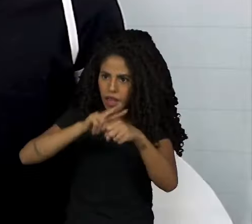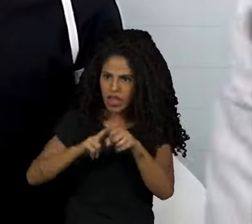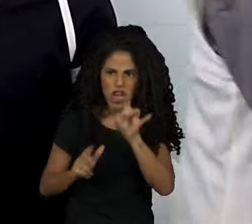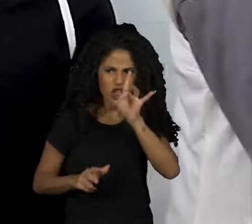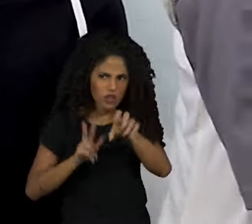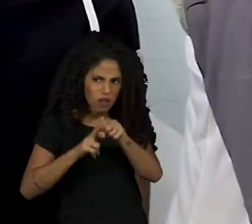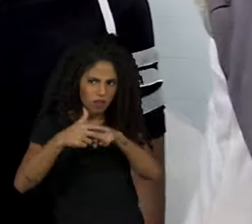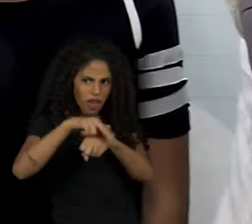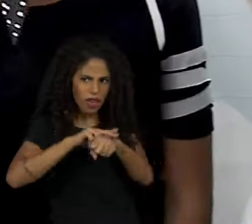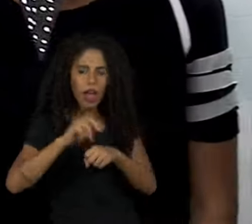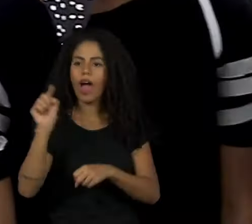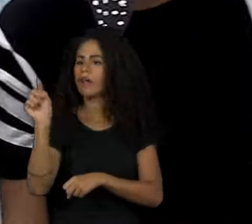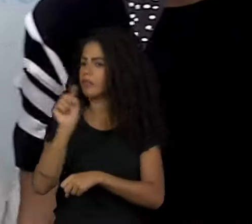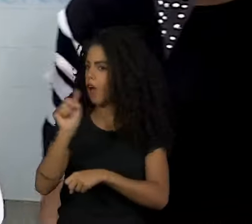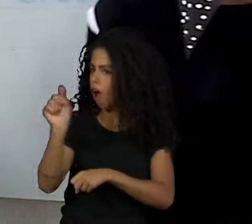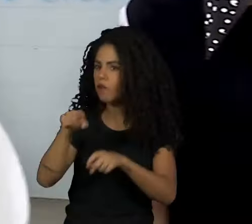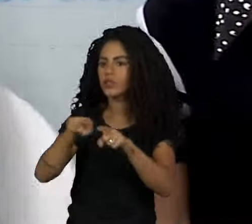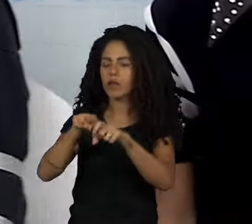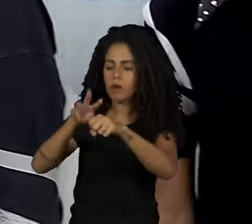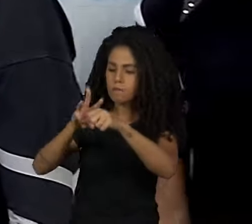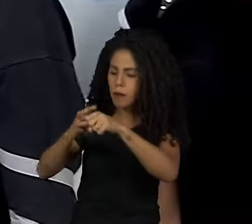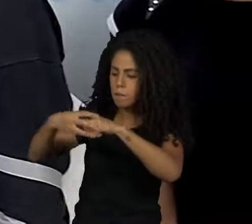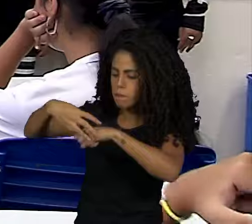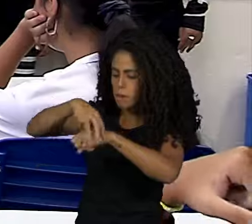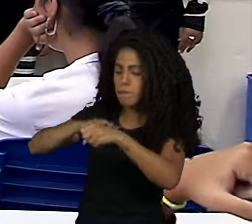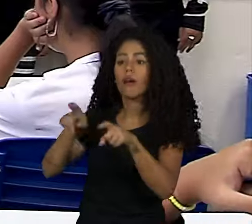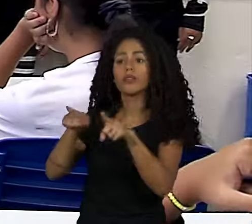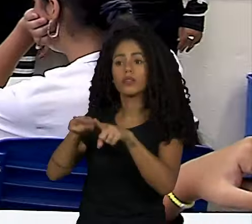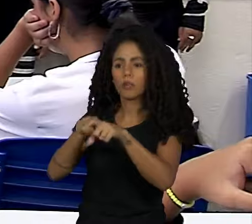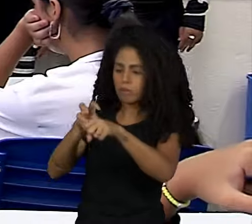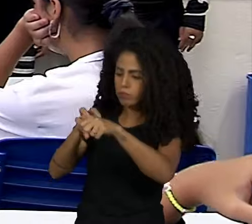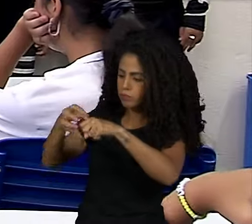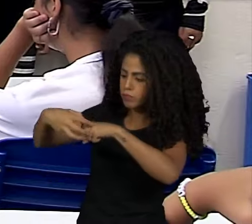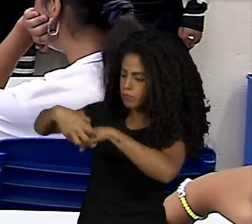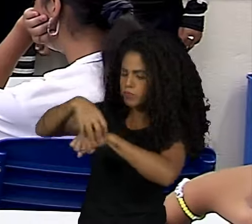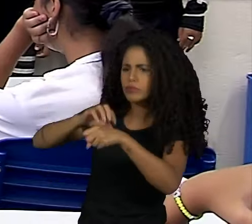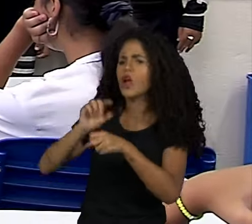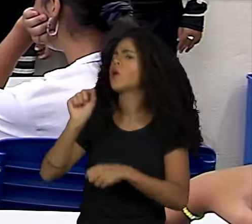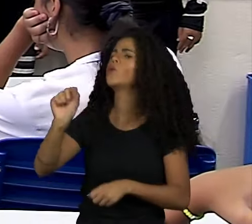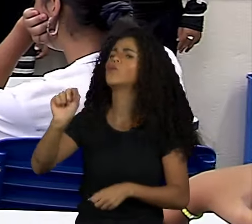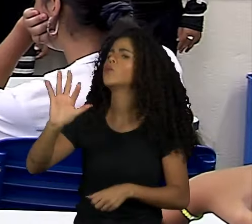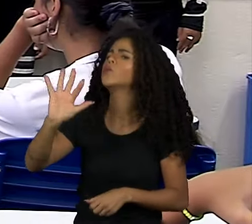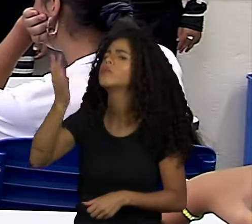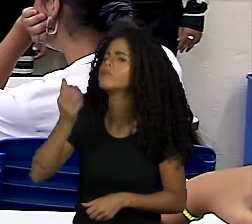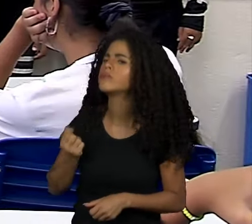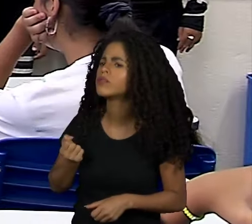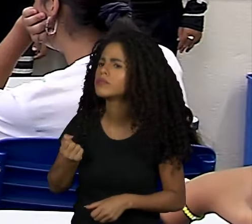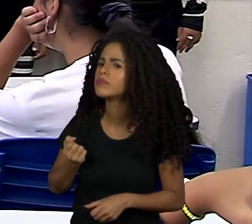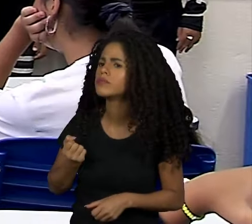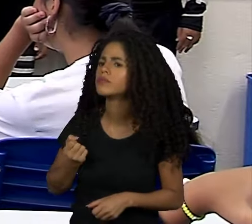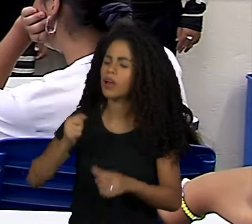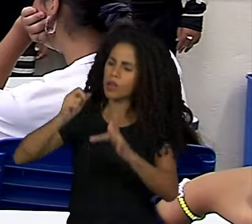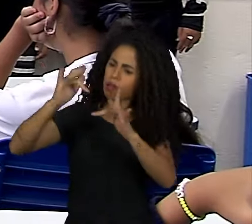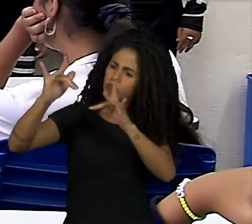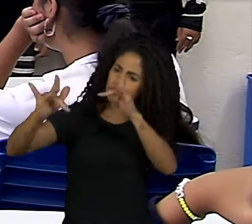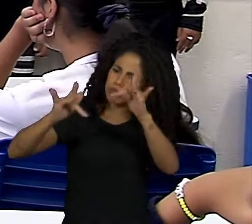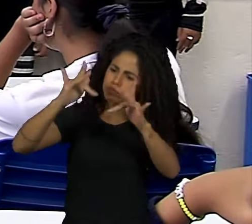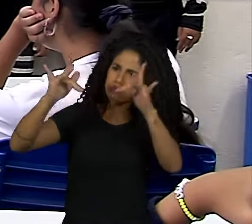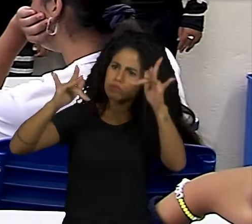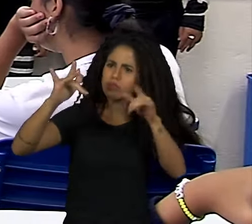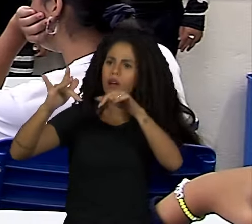né? Nós falamos da chikungunya e da zika vírus. E aí, o que que acontece? O mosquito